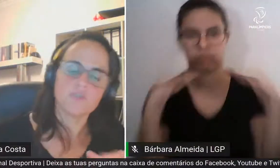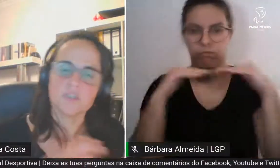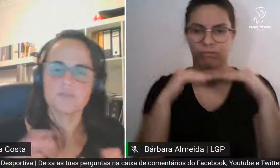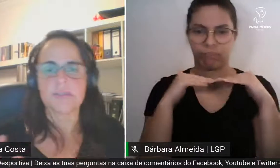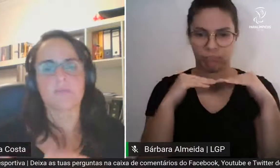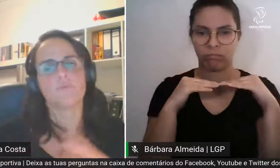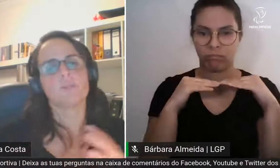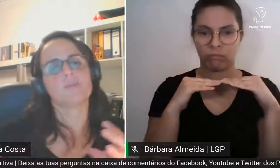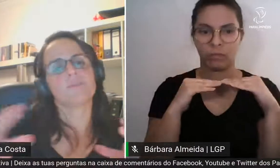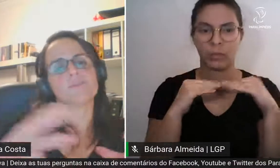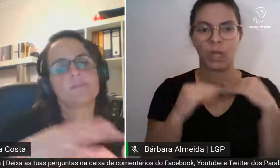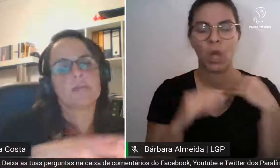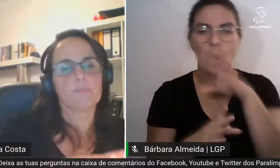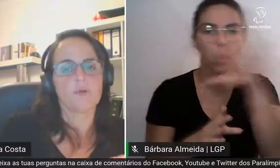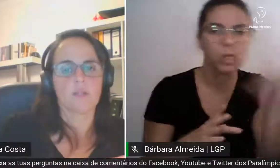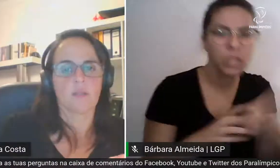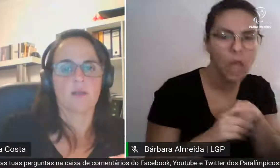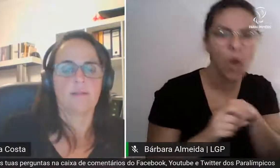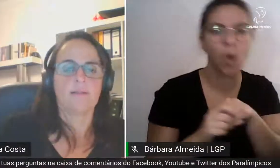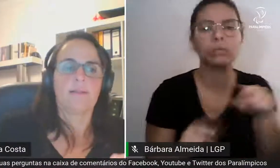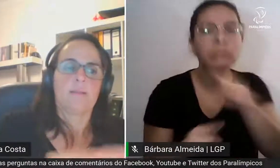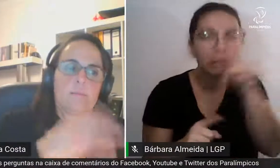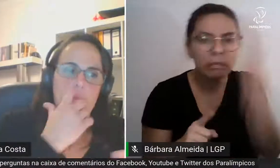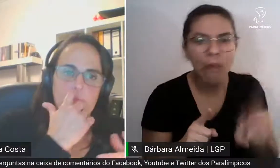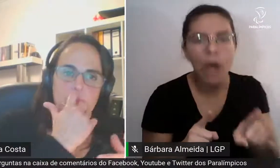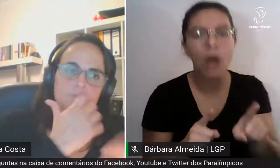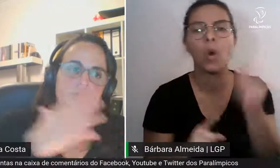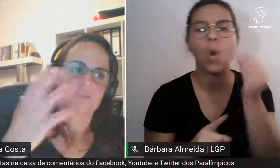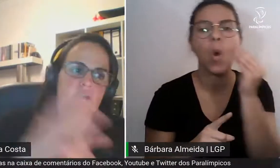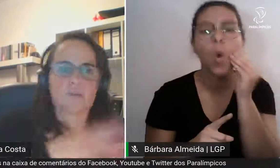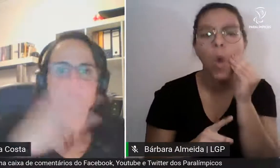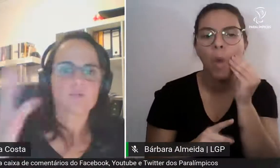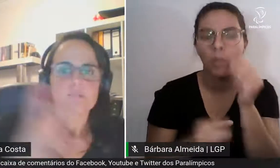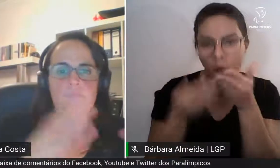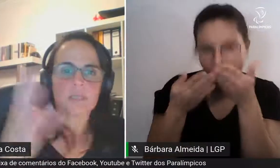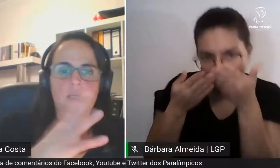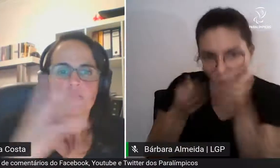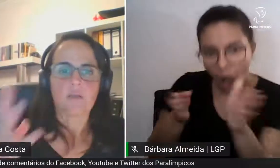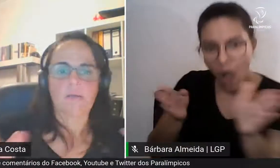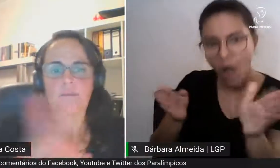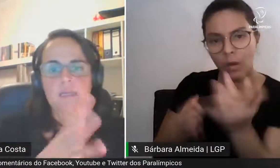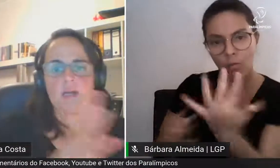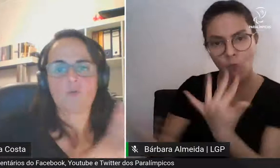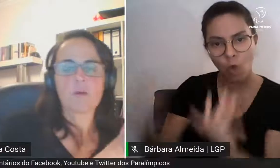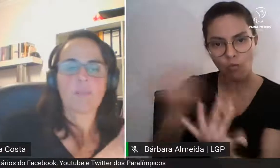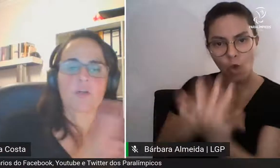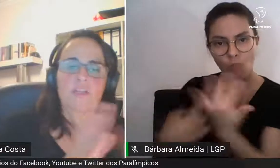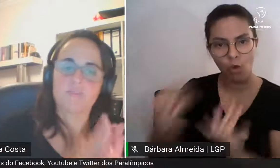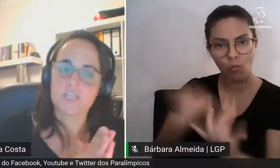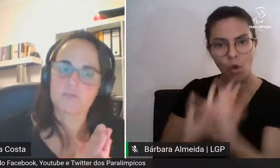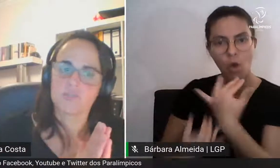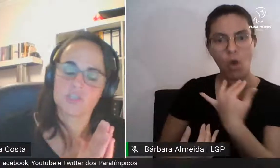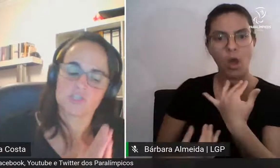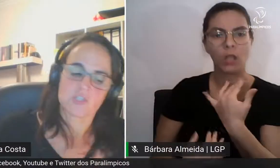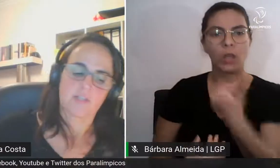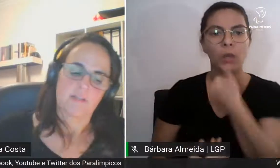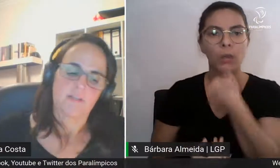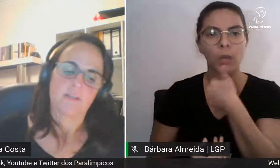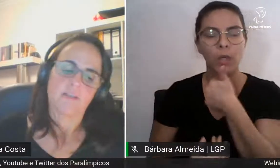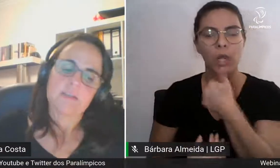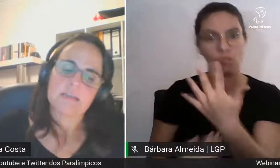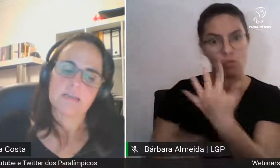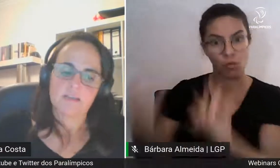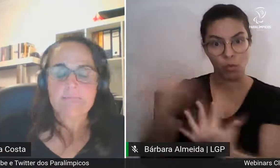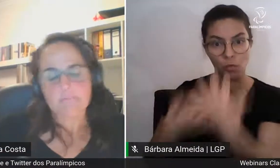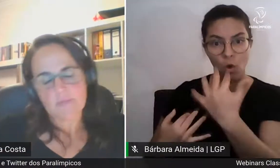ser inclusivos, até que ponto é que podemos abrir a porta. Porque senão também começamos aqui a abrir alguma porta e a fechar outras.